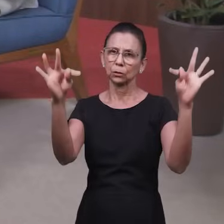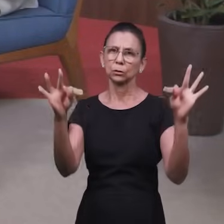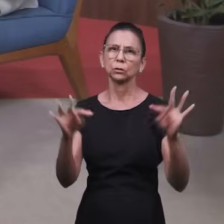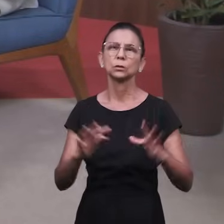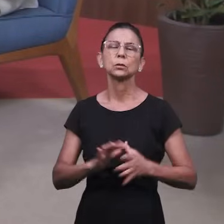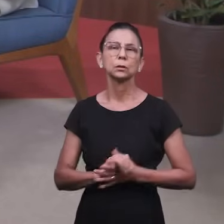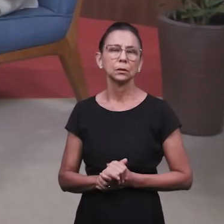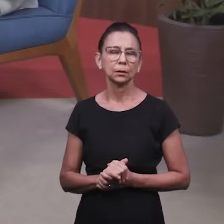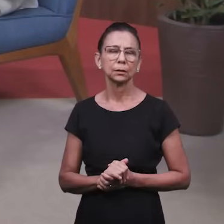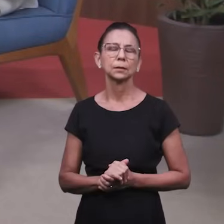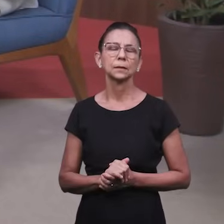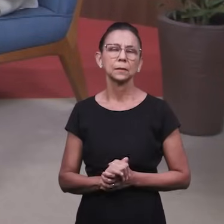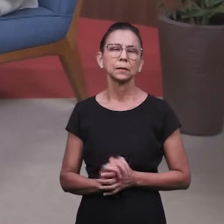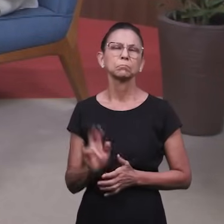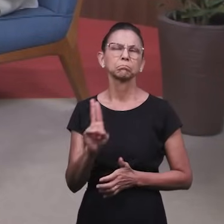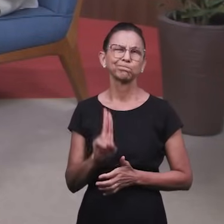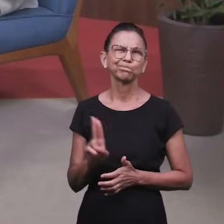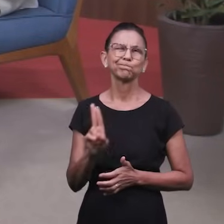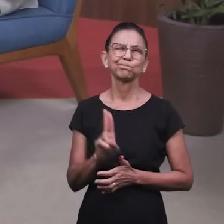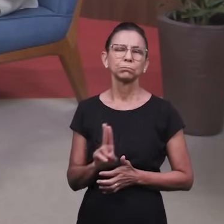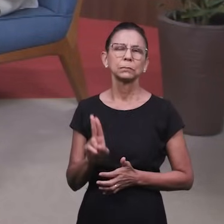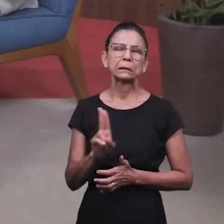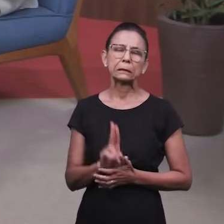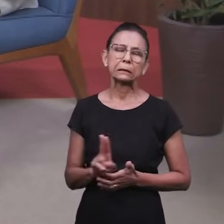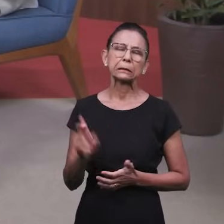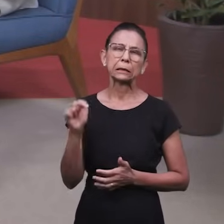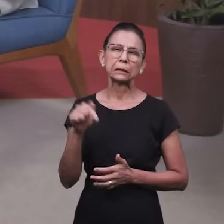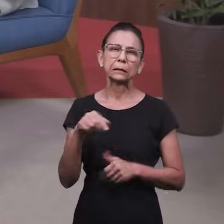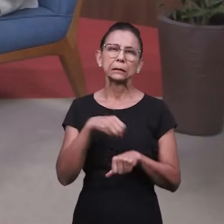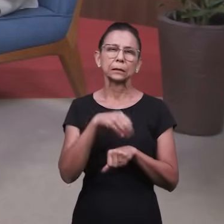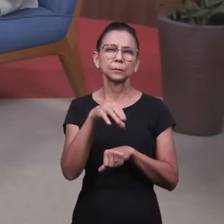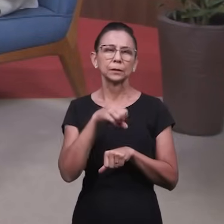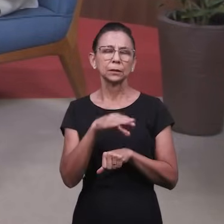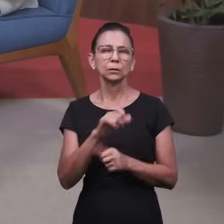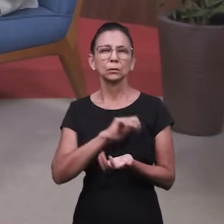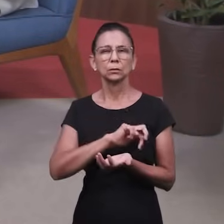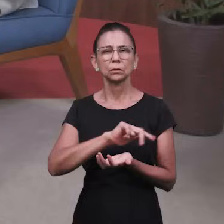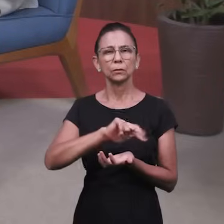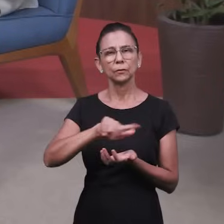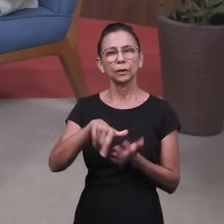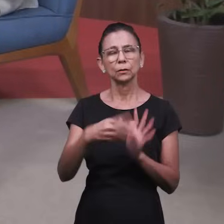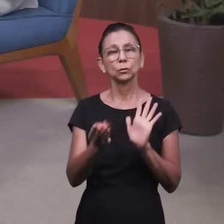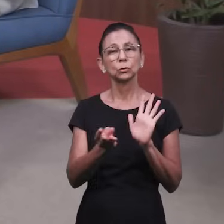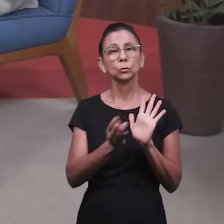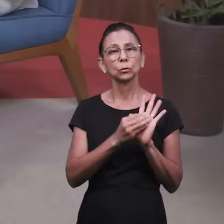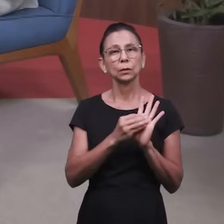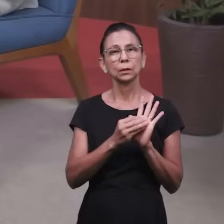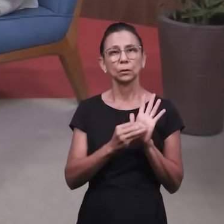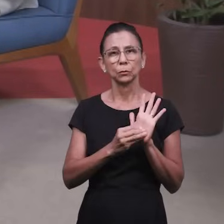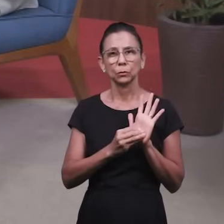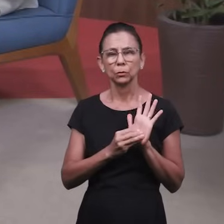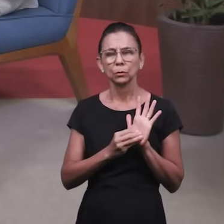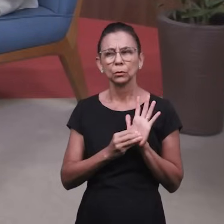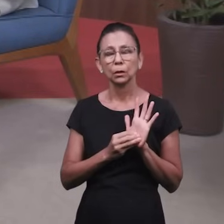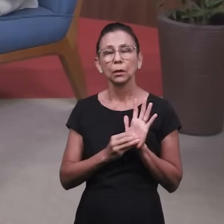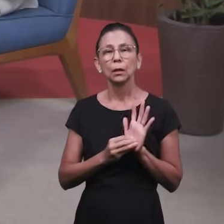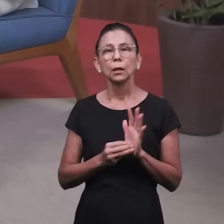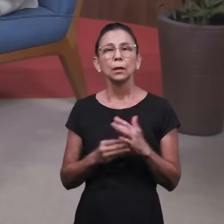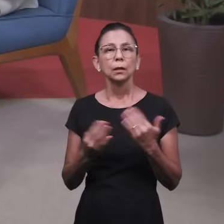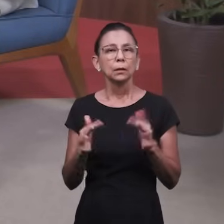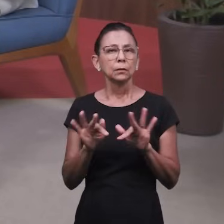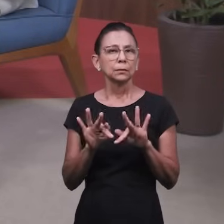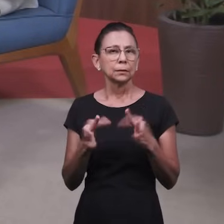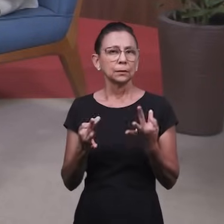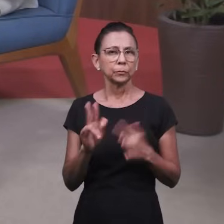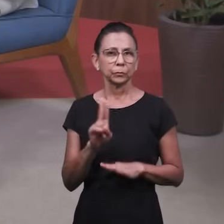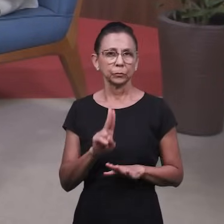que a gente tem utilizado bastante nas nossas transmissões de maneira geral, nos nossos conteúdos. E como é que você usa esse QR Code? Você